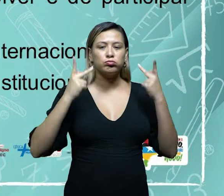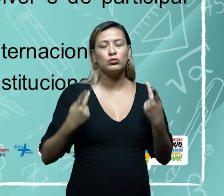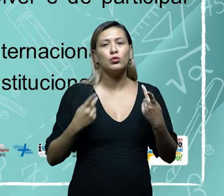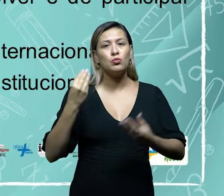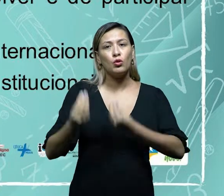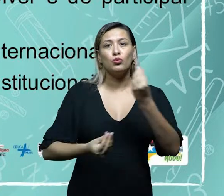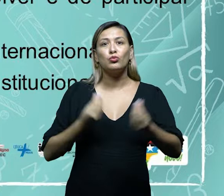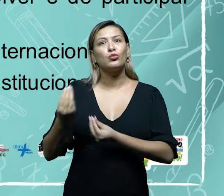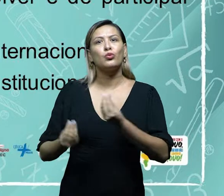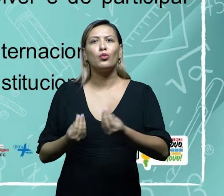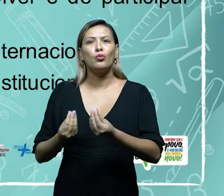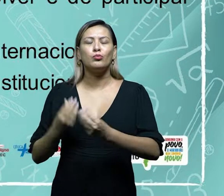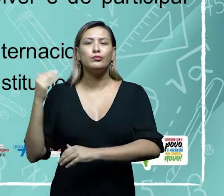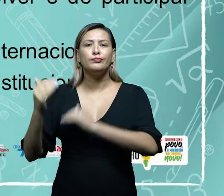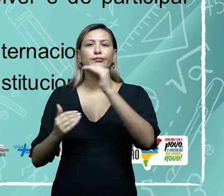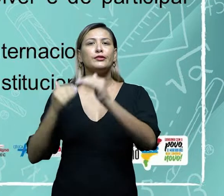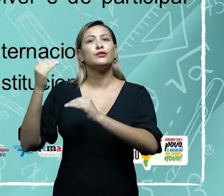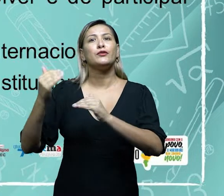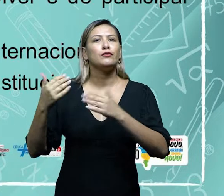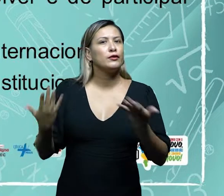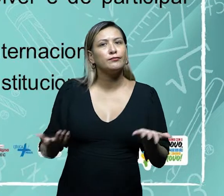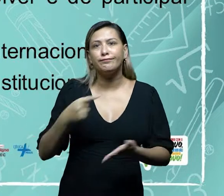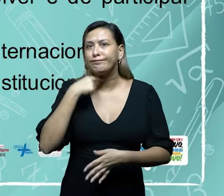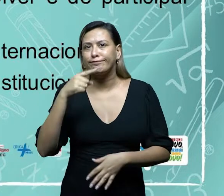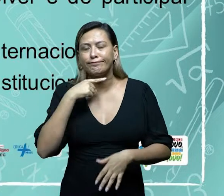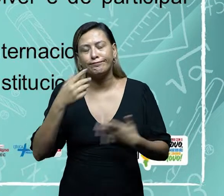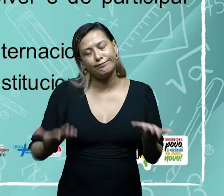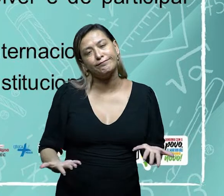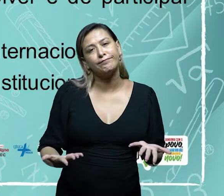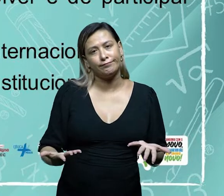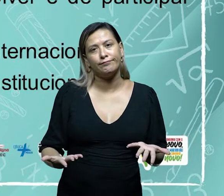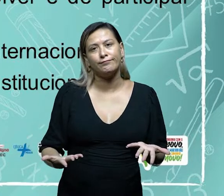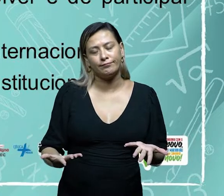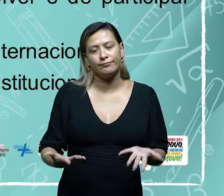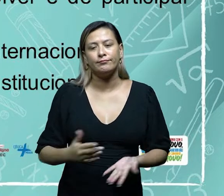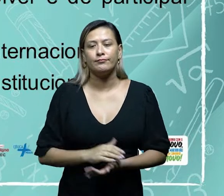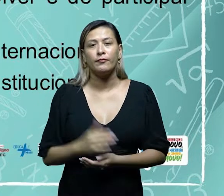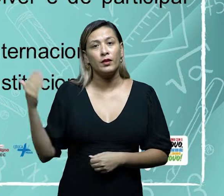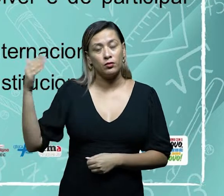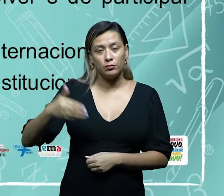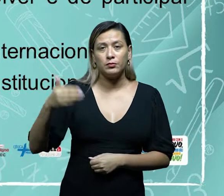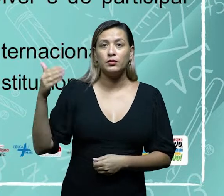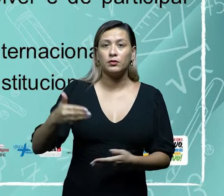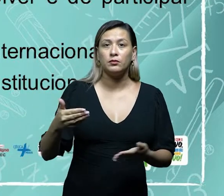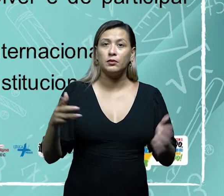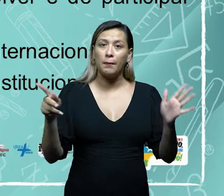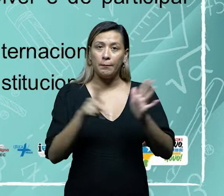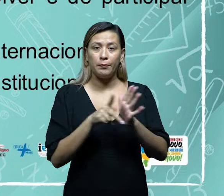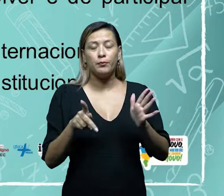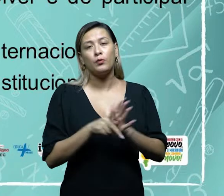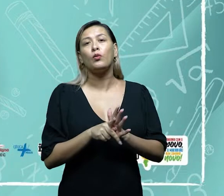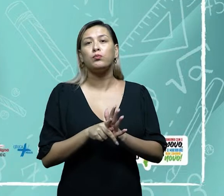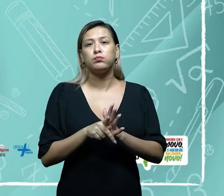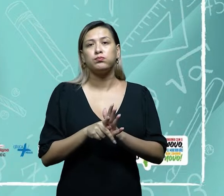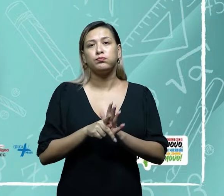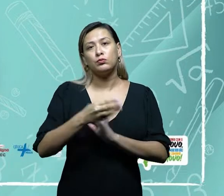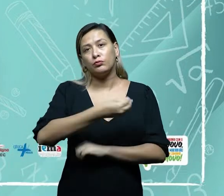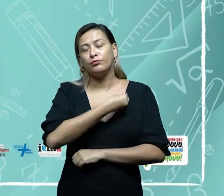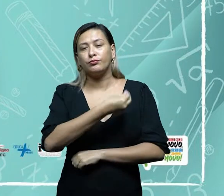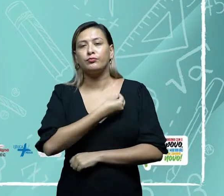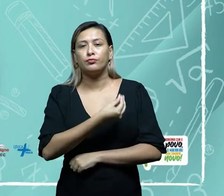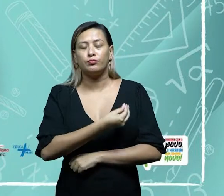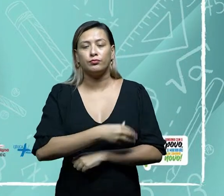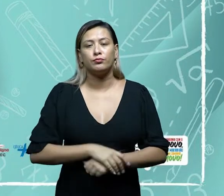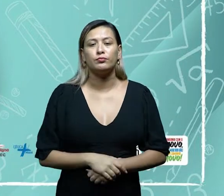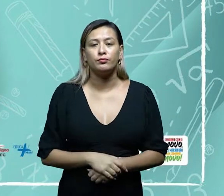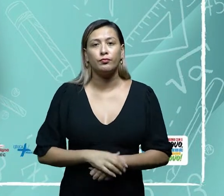capaz de se desenvolver e se desempenhar, e de participar plenamente da vida. Então, existe essa